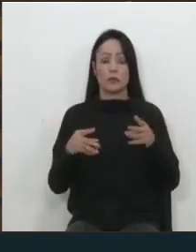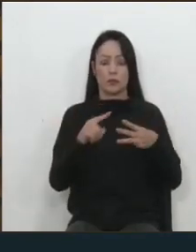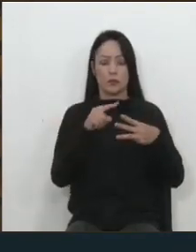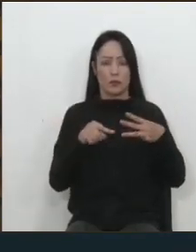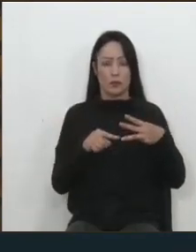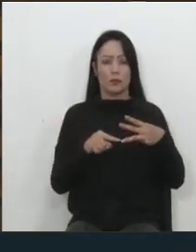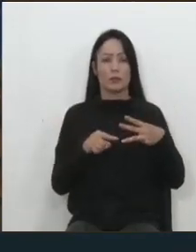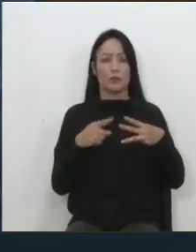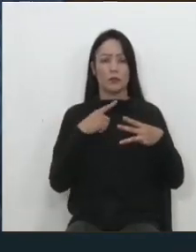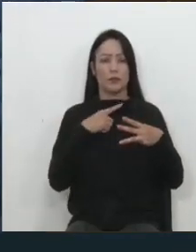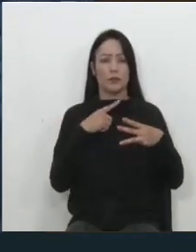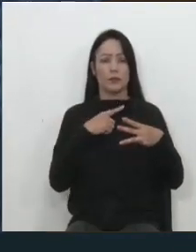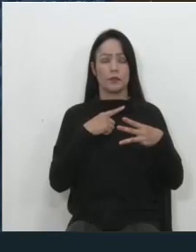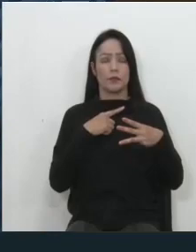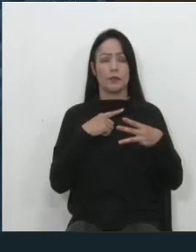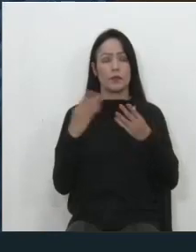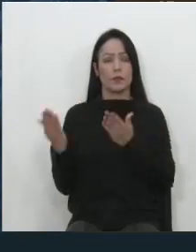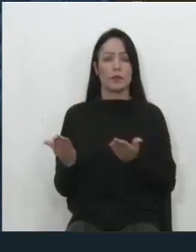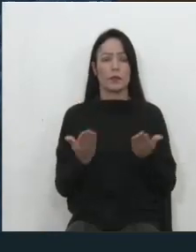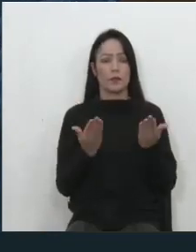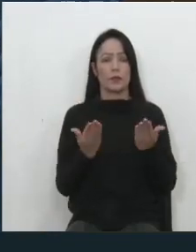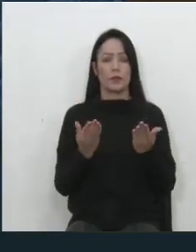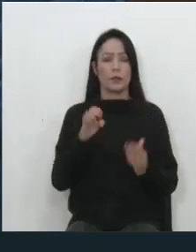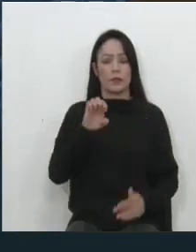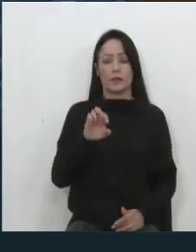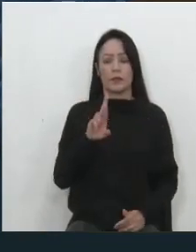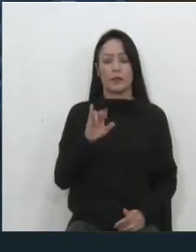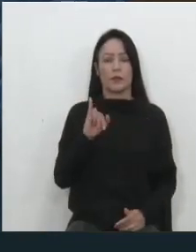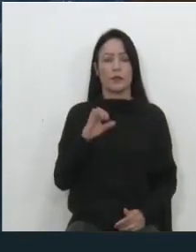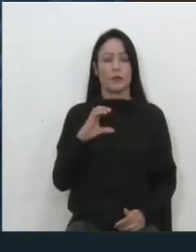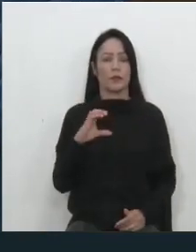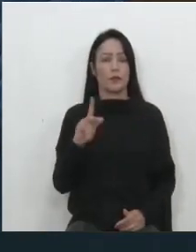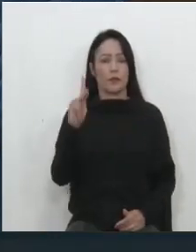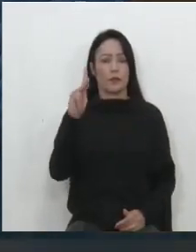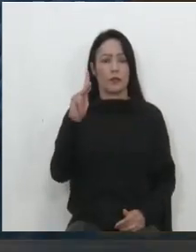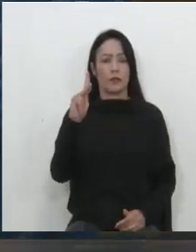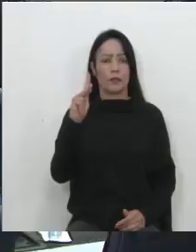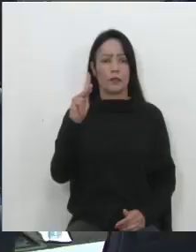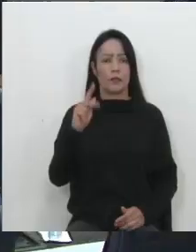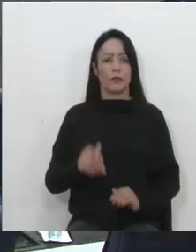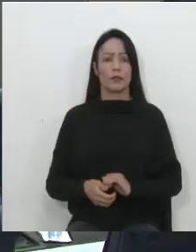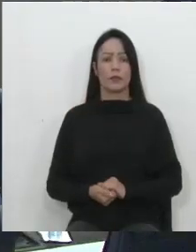inscritos. Com a palavra o senhor Eric Gonçalves Lins.